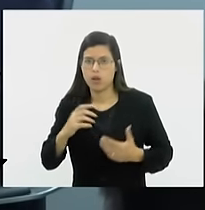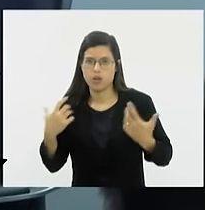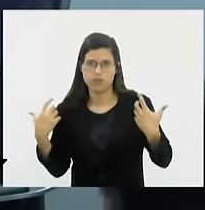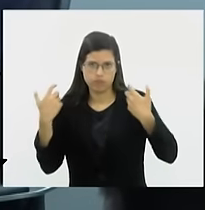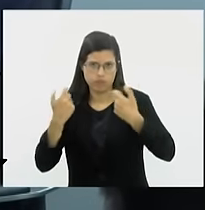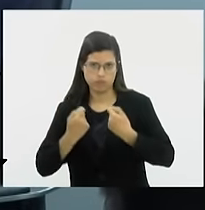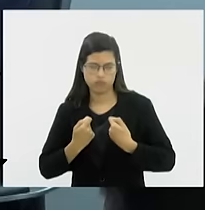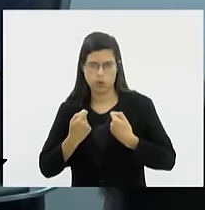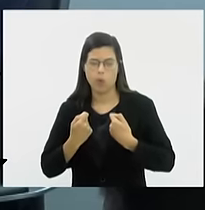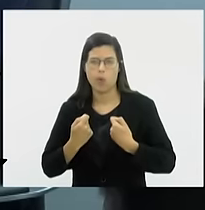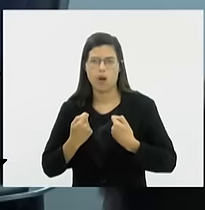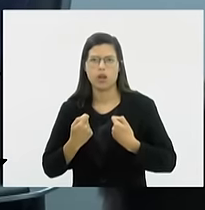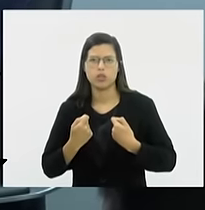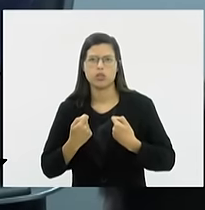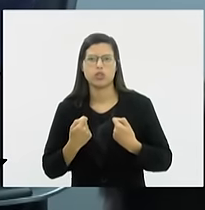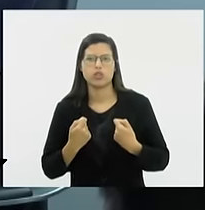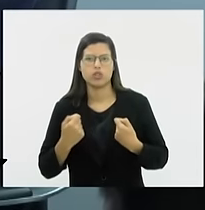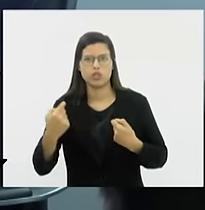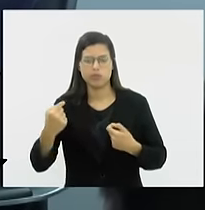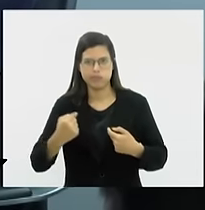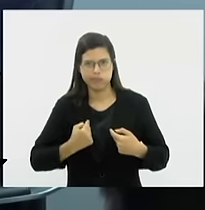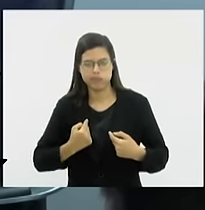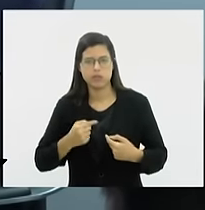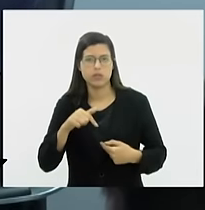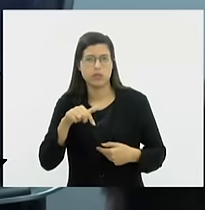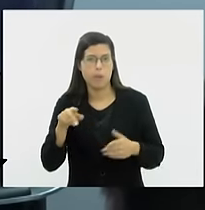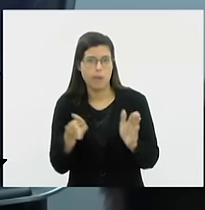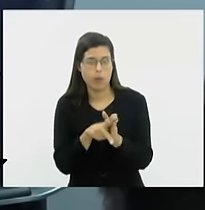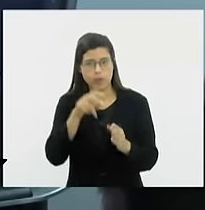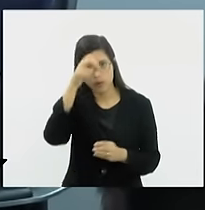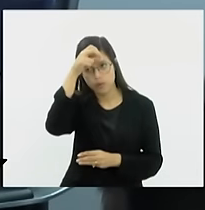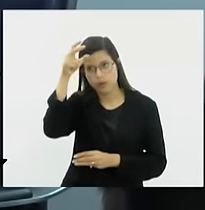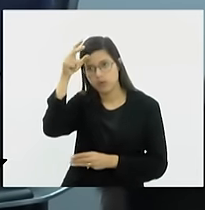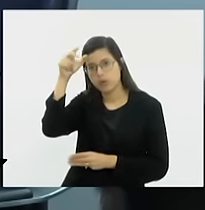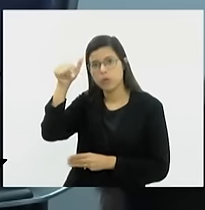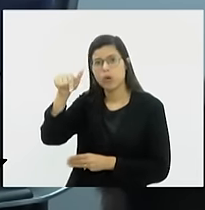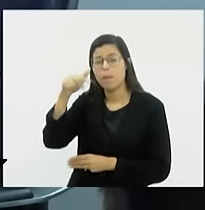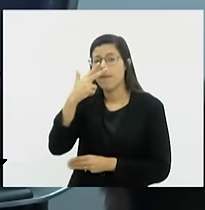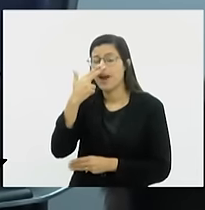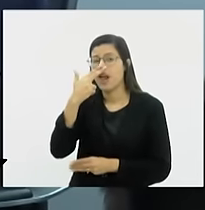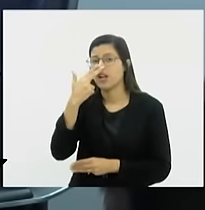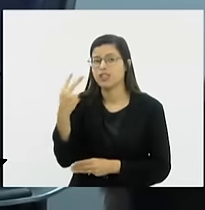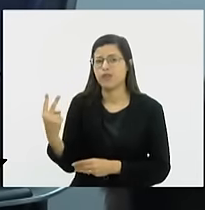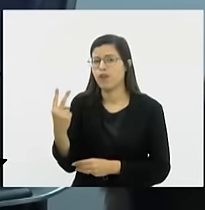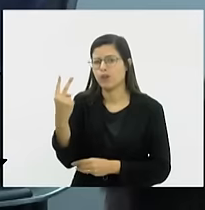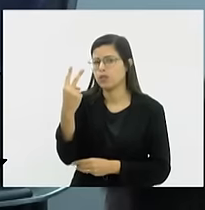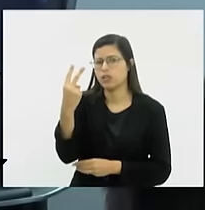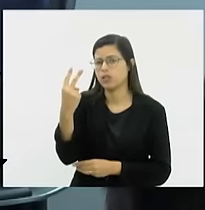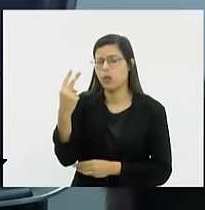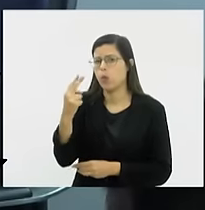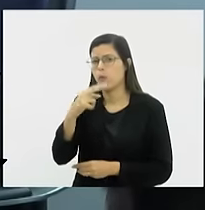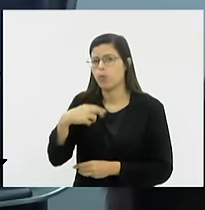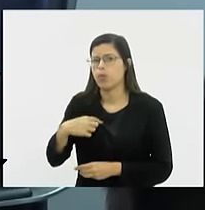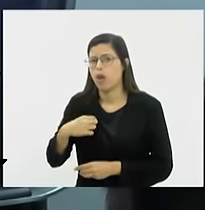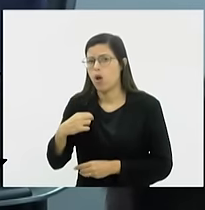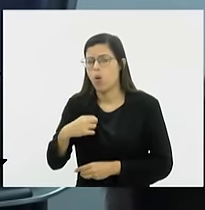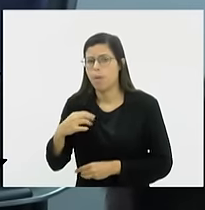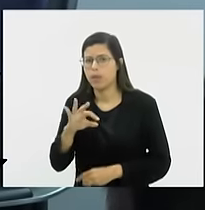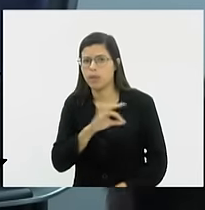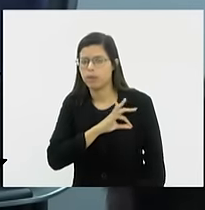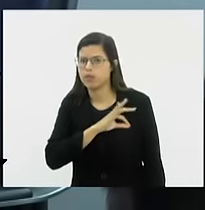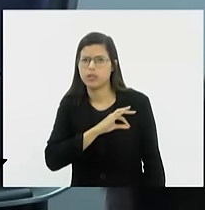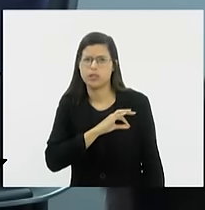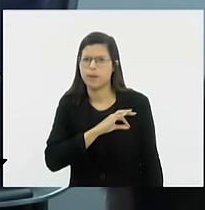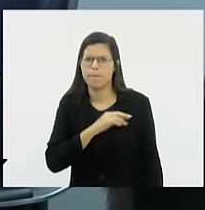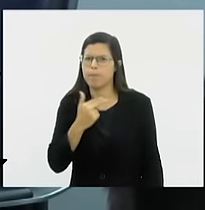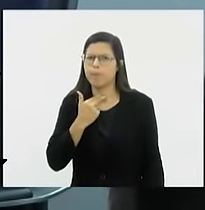Na verdade, isso é uma desvalorização da farda, porque essa farda aí tem que ser honrada. Essa farda não é para botar coletinho de Prefeitura em cima dela,